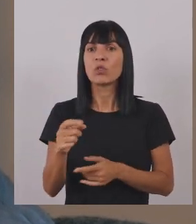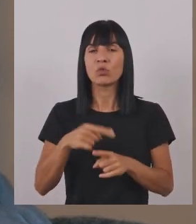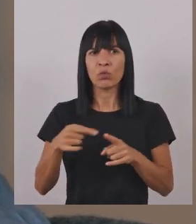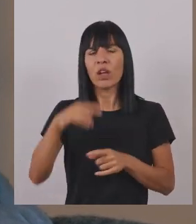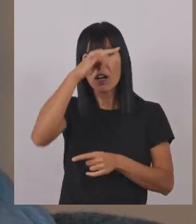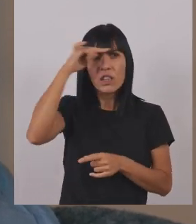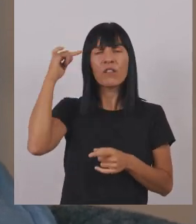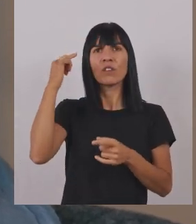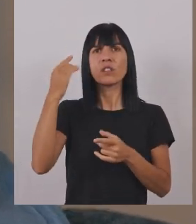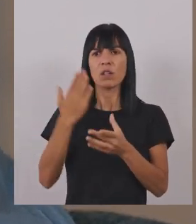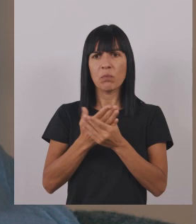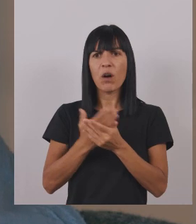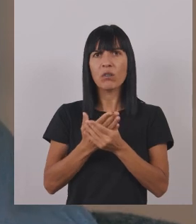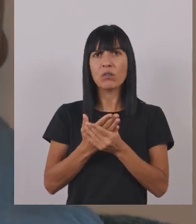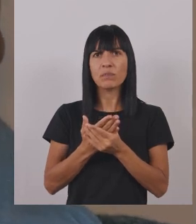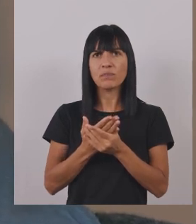semanas, grão,